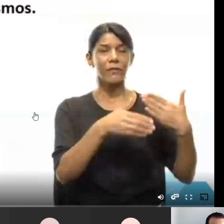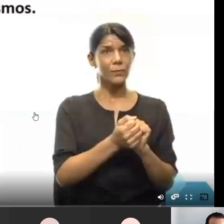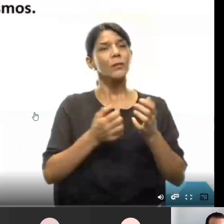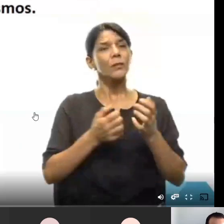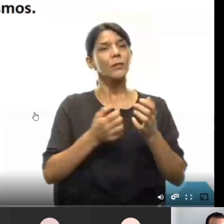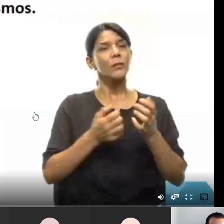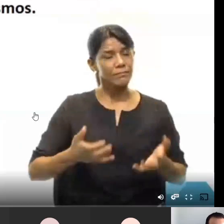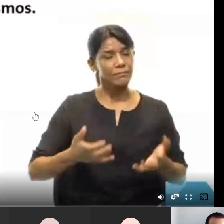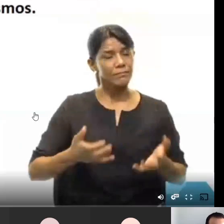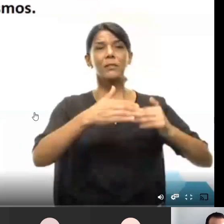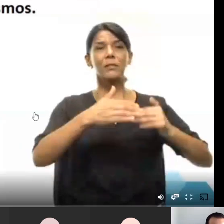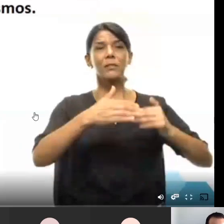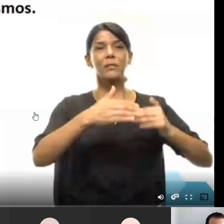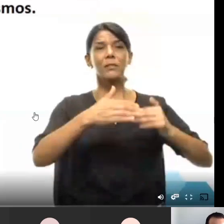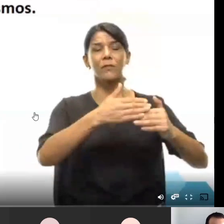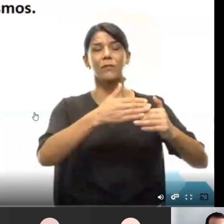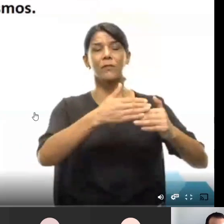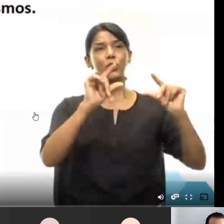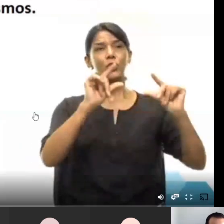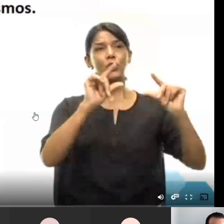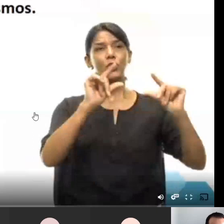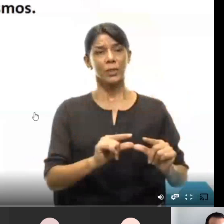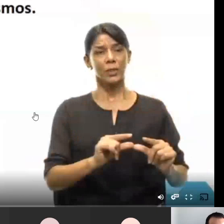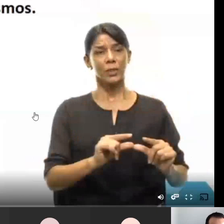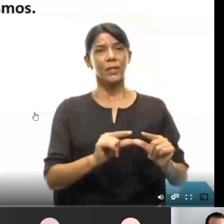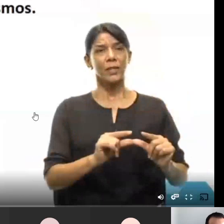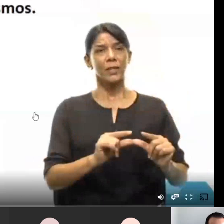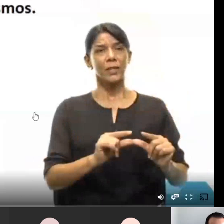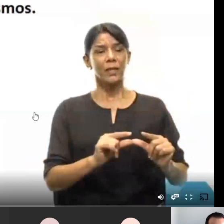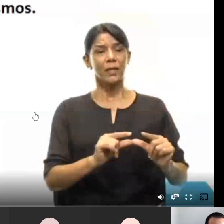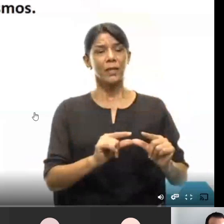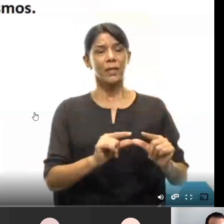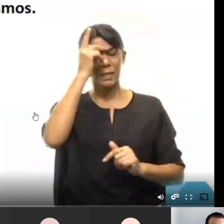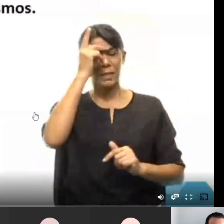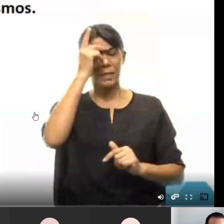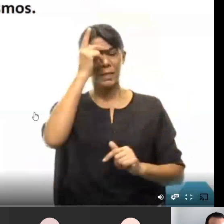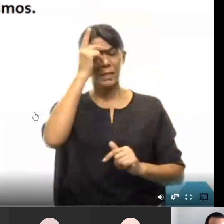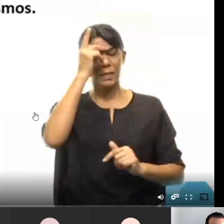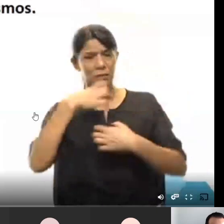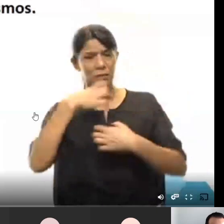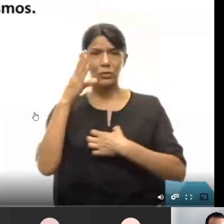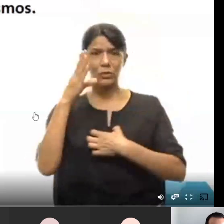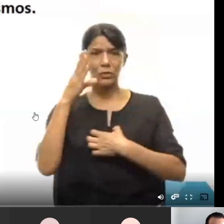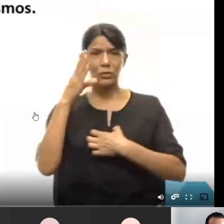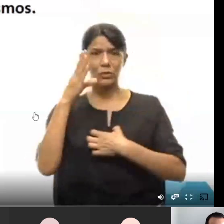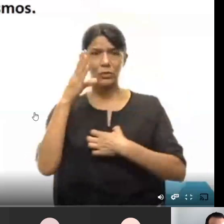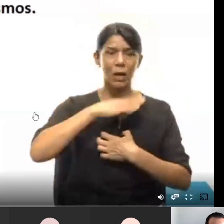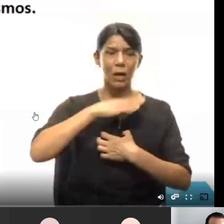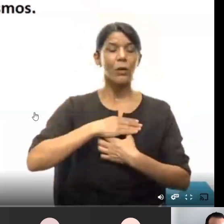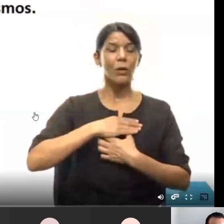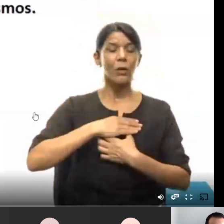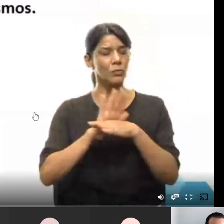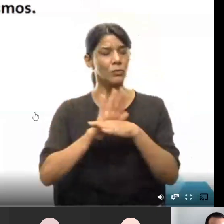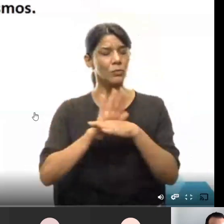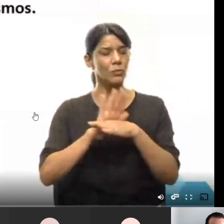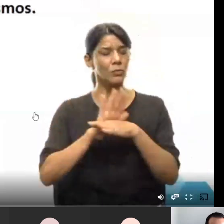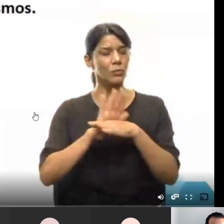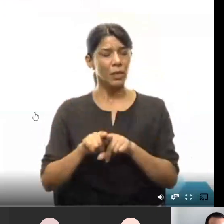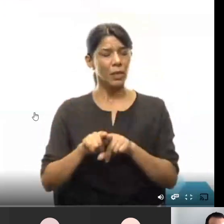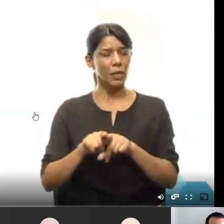promove a redução de efeitos adversos e a potencialização de quimioterápicos.